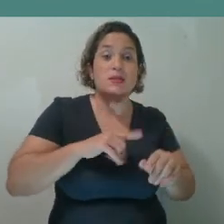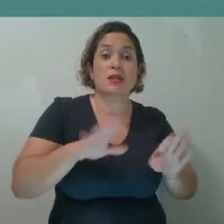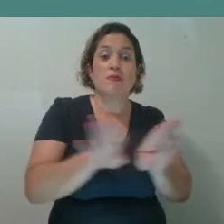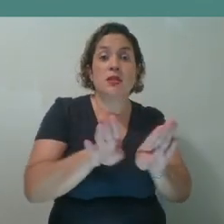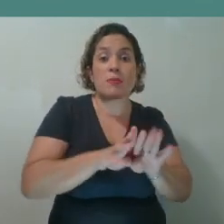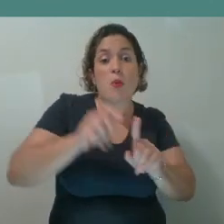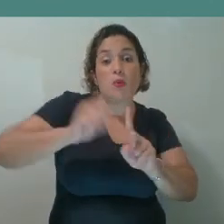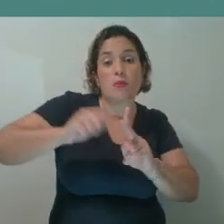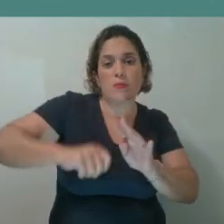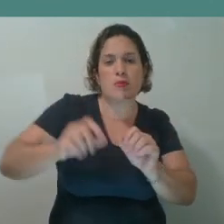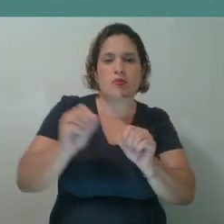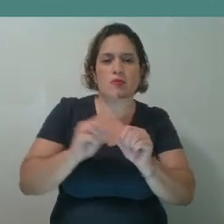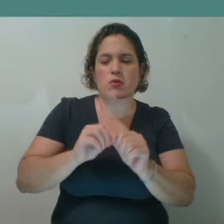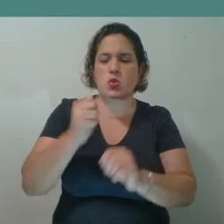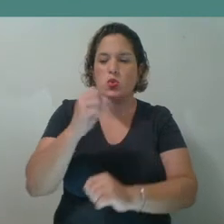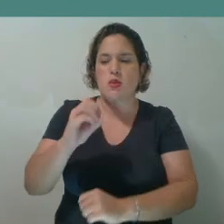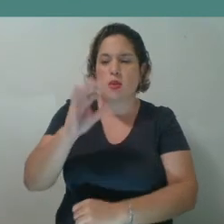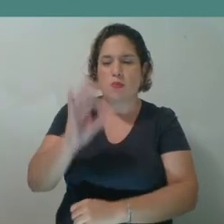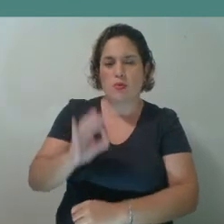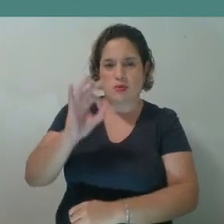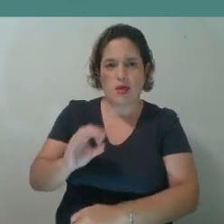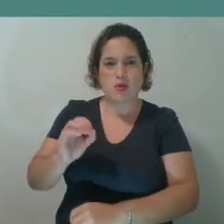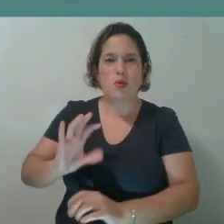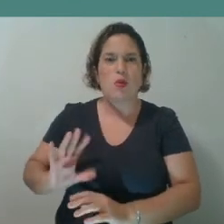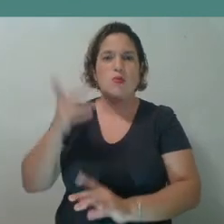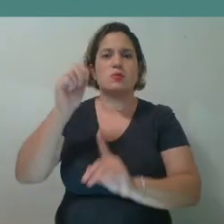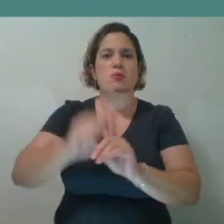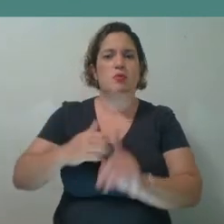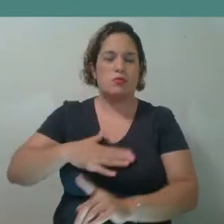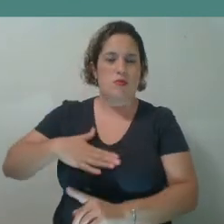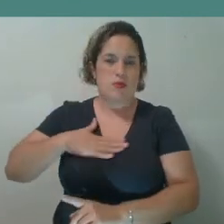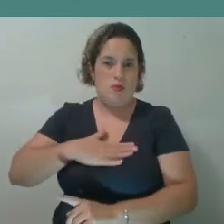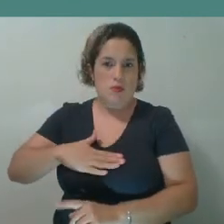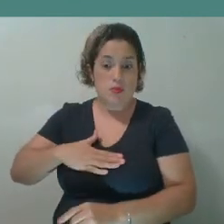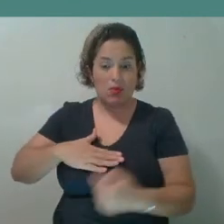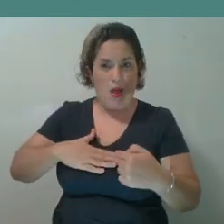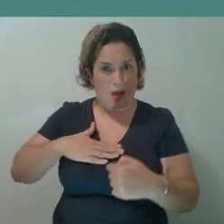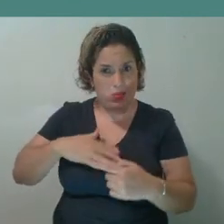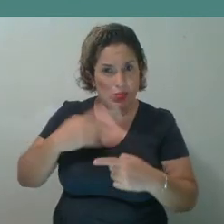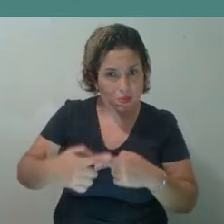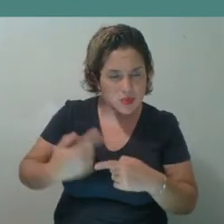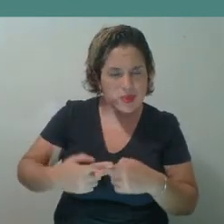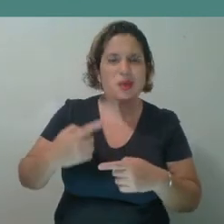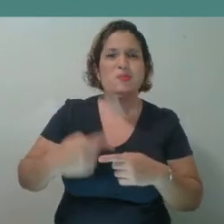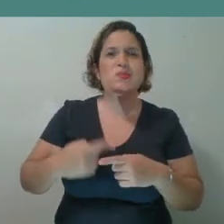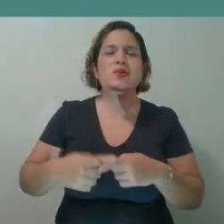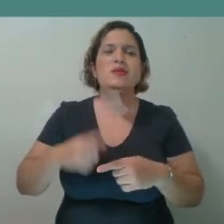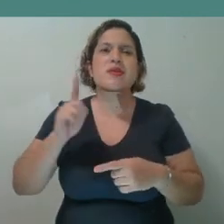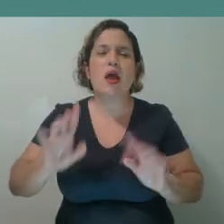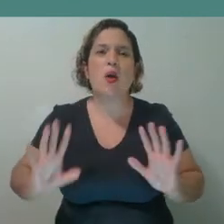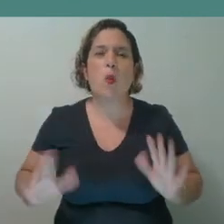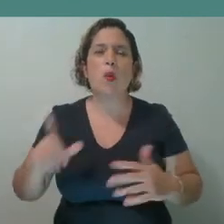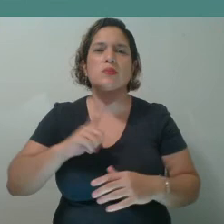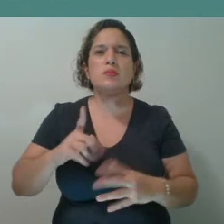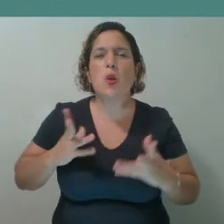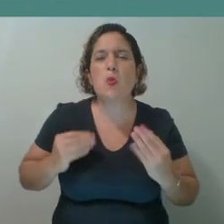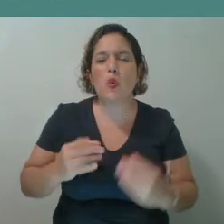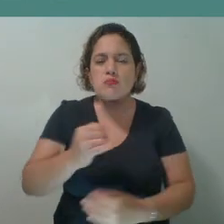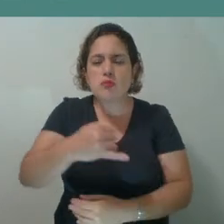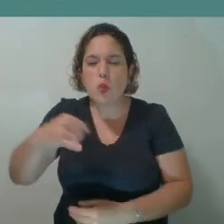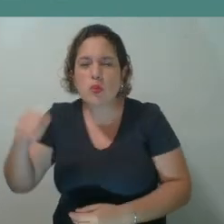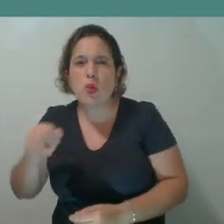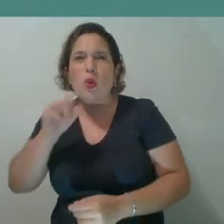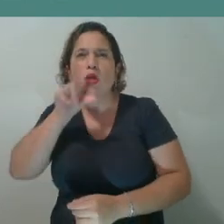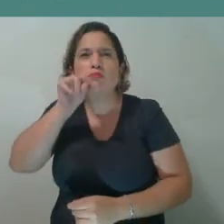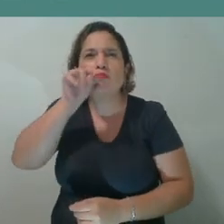onde 80% dos casos ocorreram em agosto e setembro. Esse período corresponde a uma alta disponibilidade de